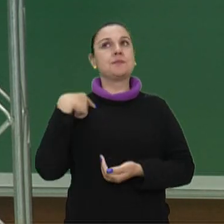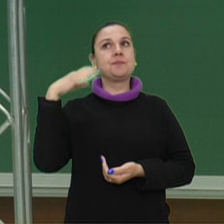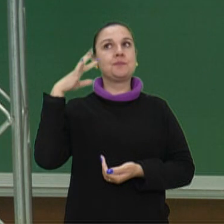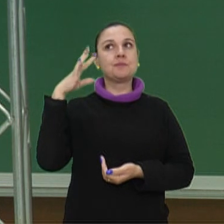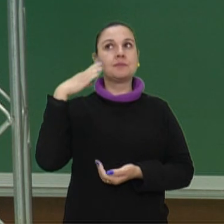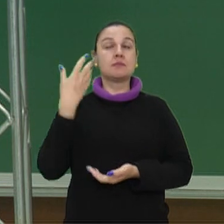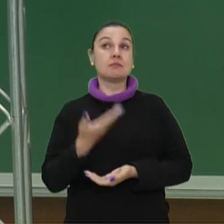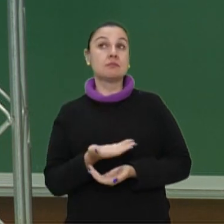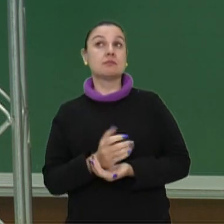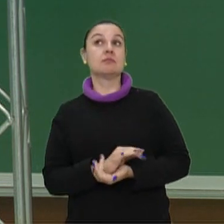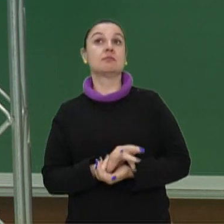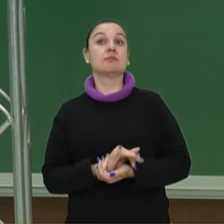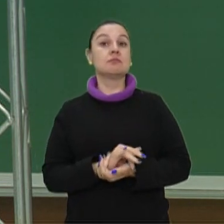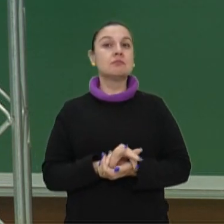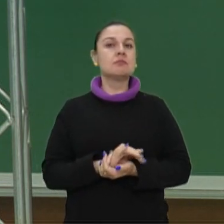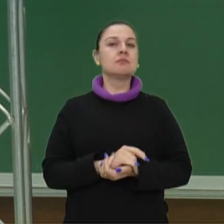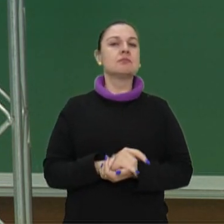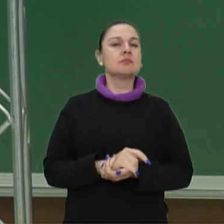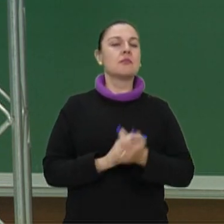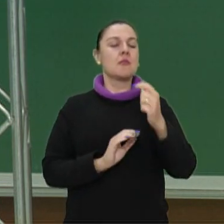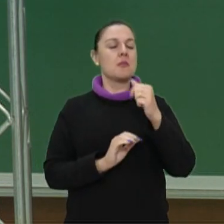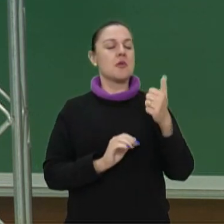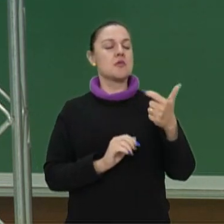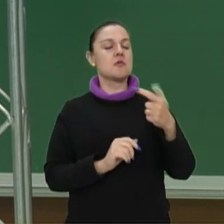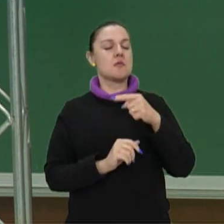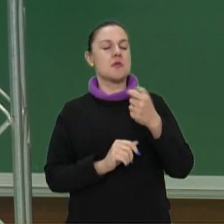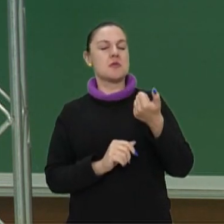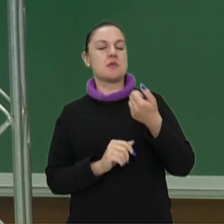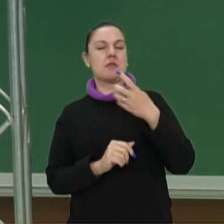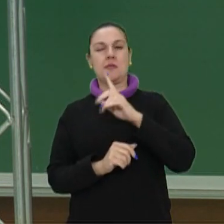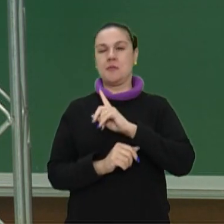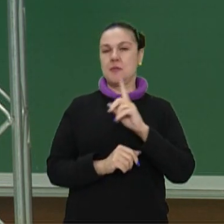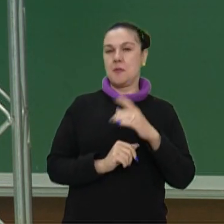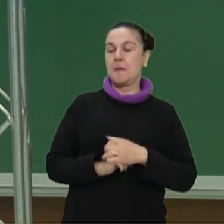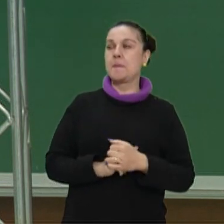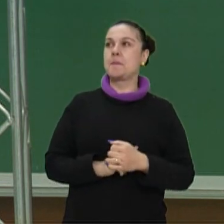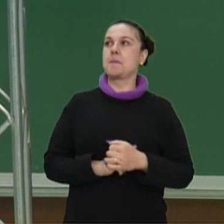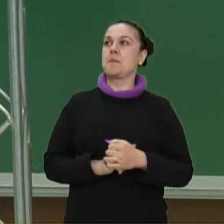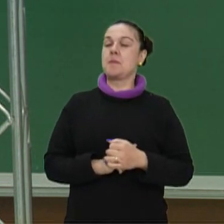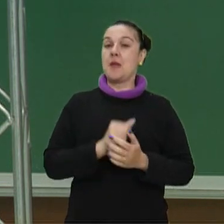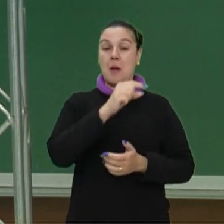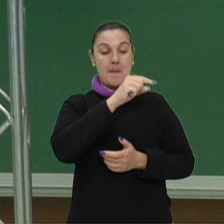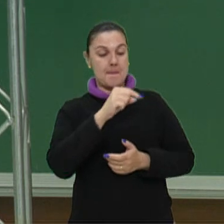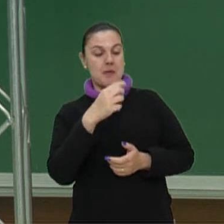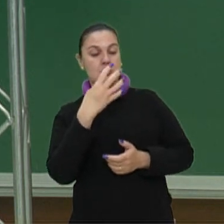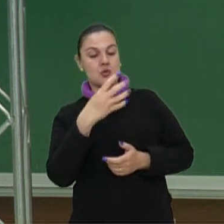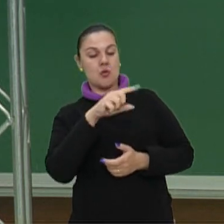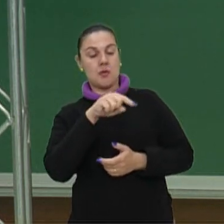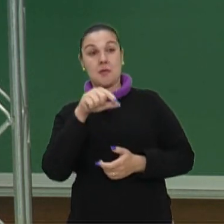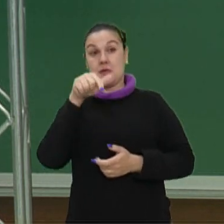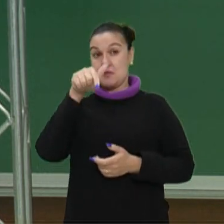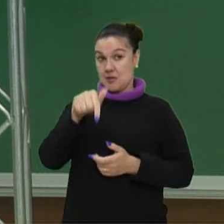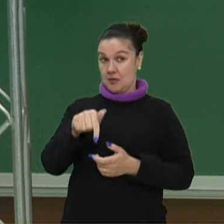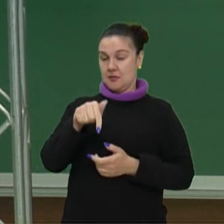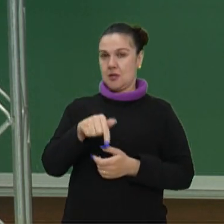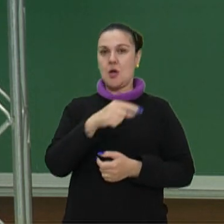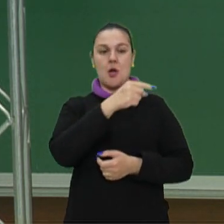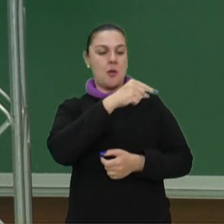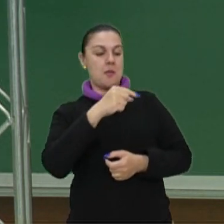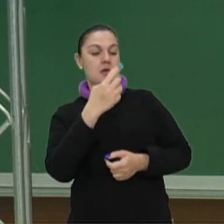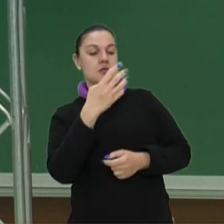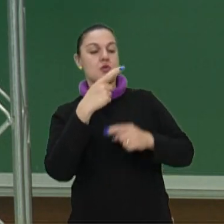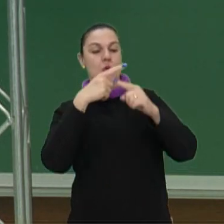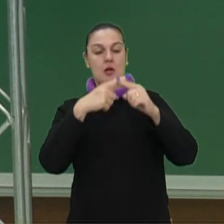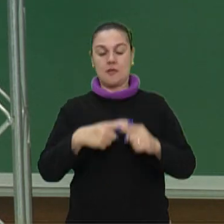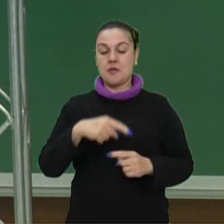mais um pouco. Eu disse menos 2 e menos 14, não deu, né? Vamos tentar o menos 4 e o menos 7, porque menos 4